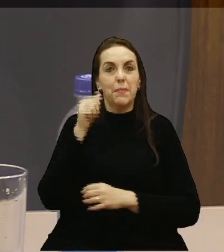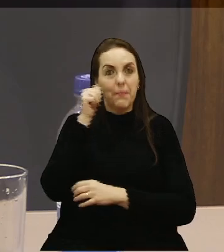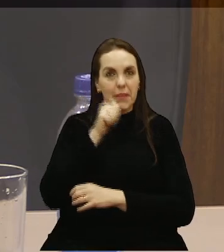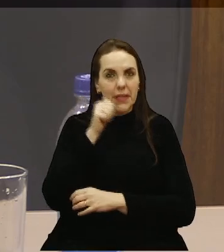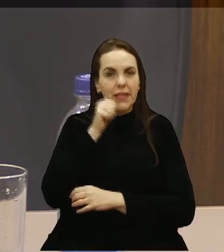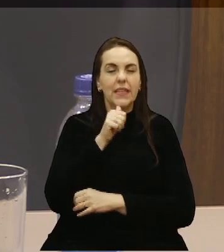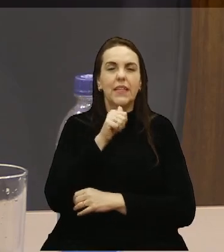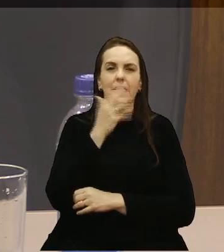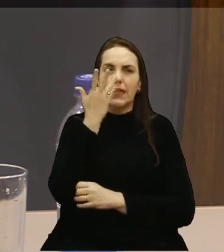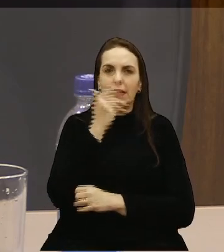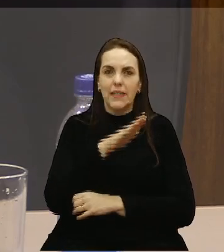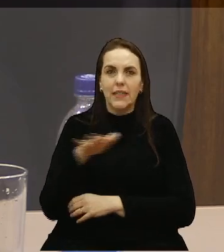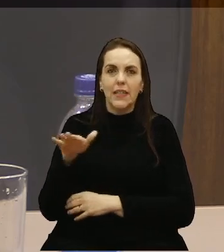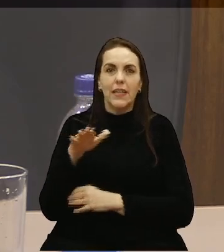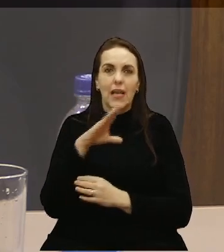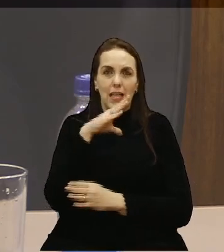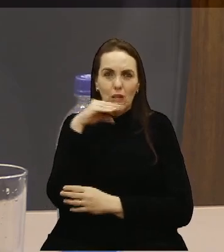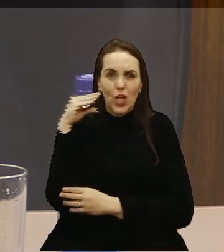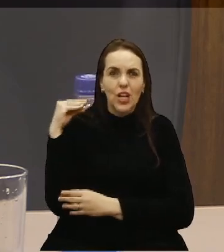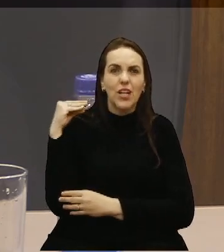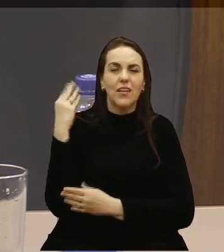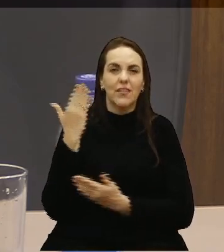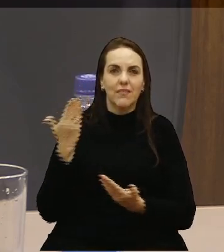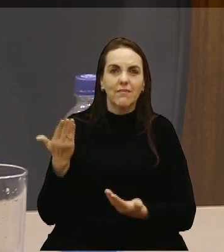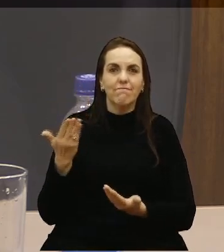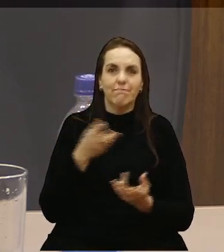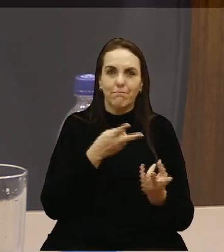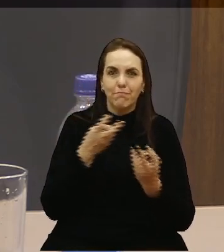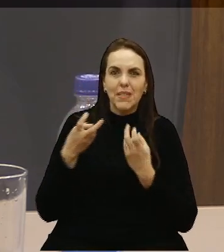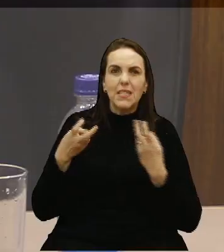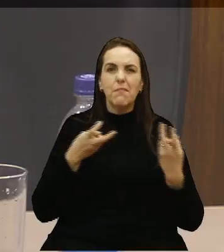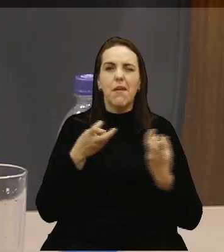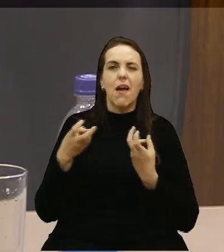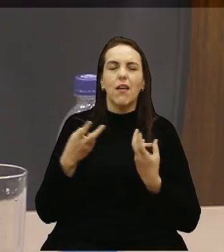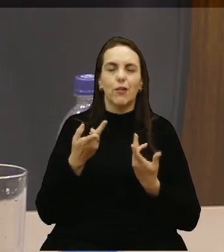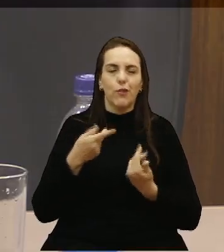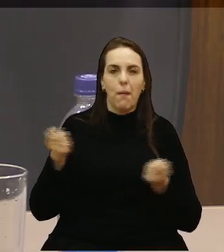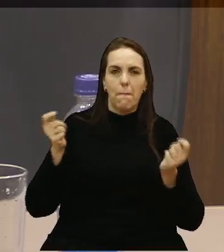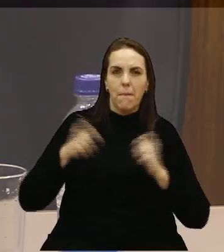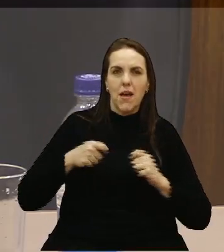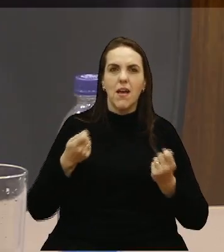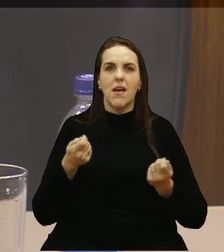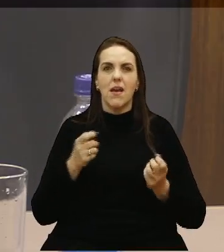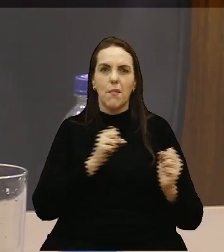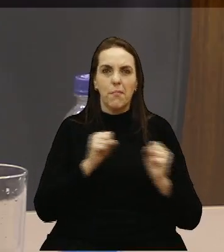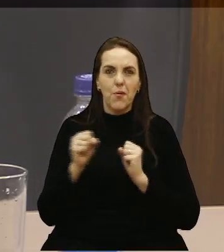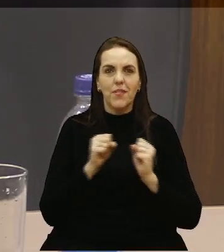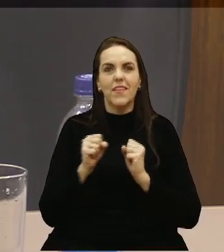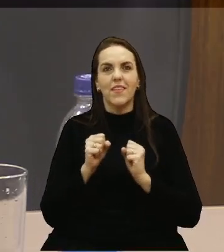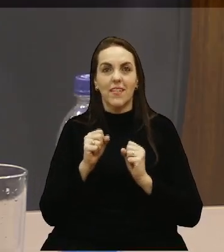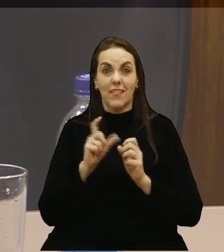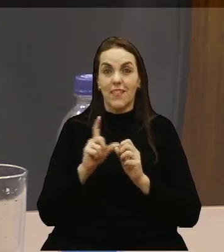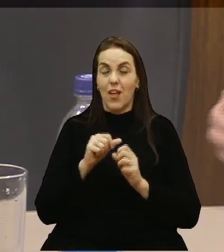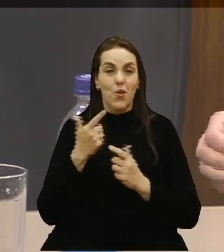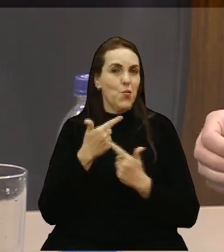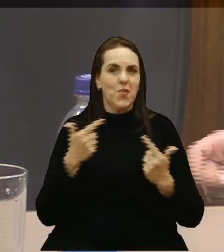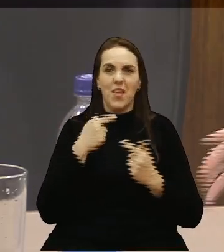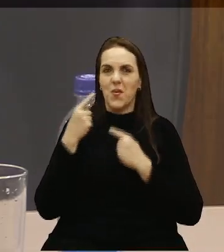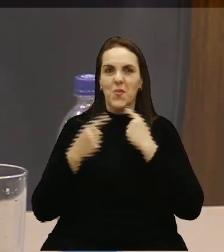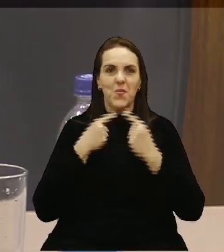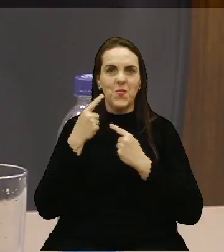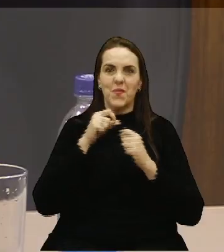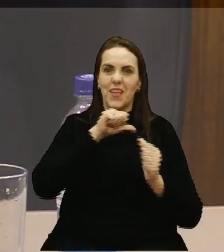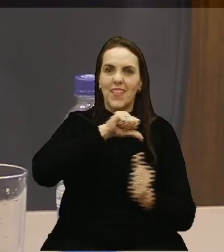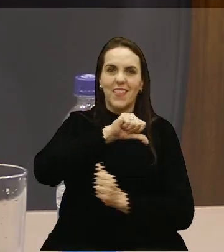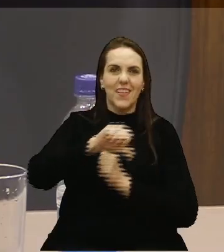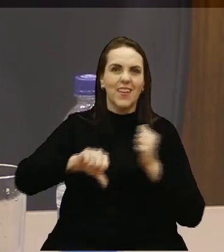crianças, adolescentes, que estão ali vendo as suas capacidades, as suas potências, e isso, sem sombra de dúvidas, é